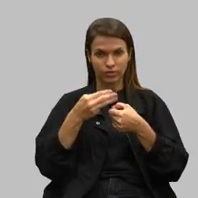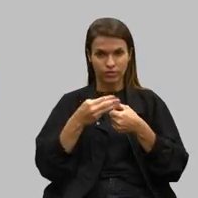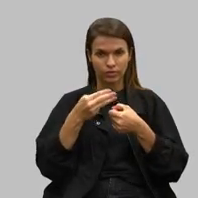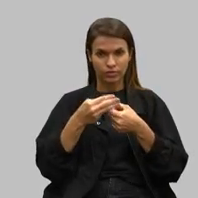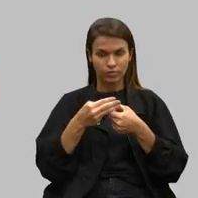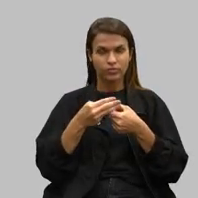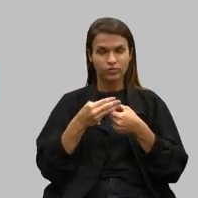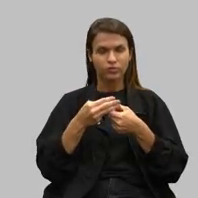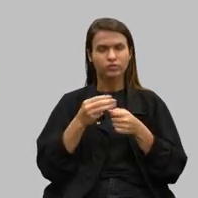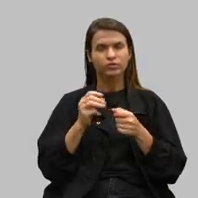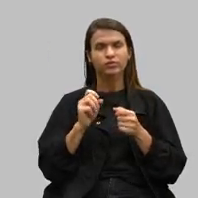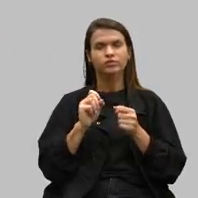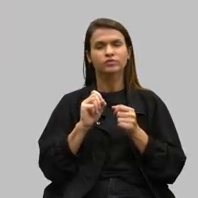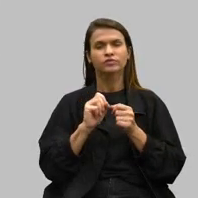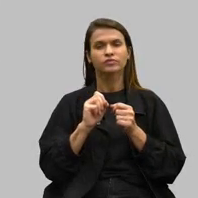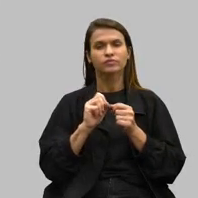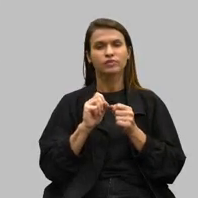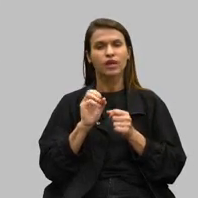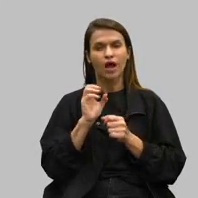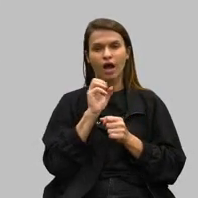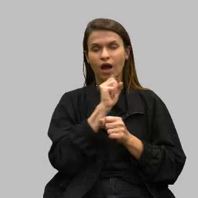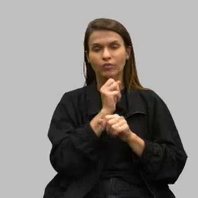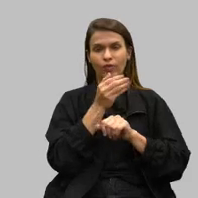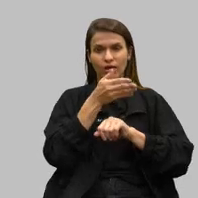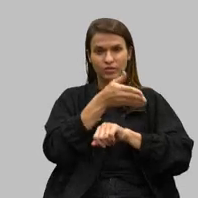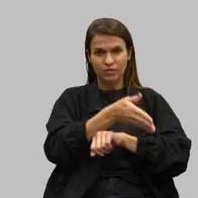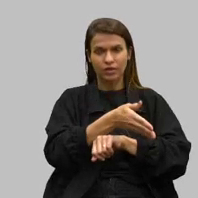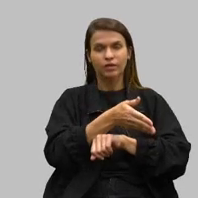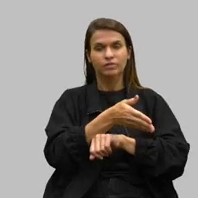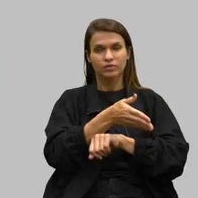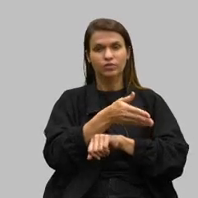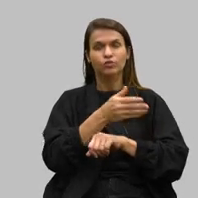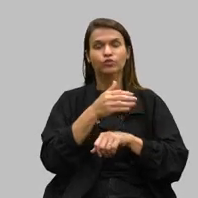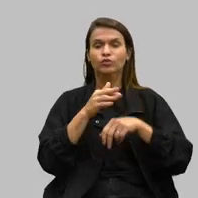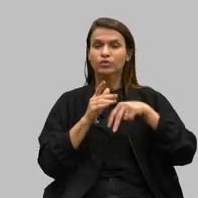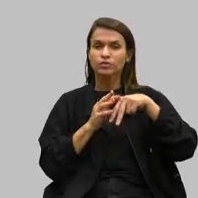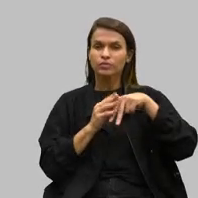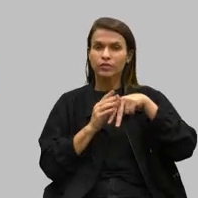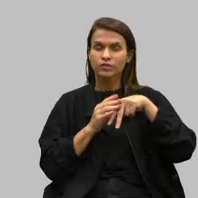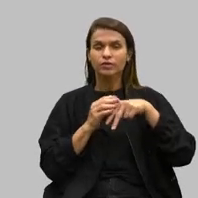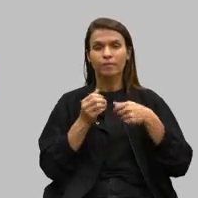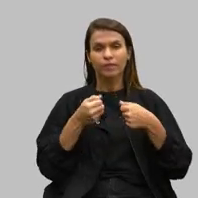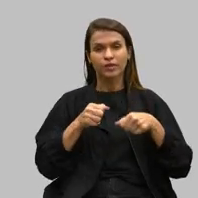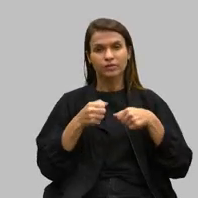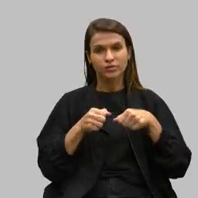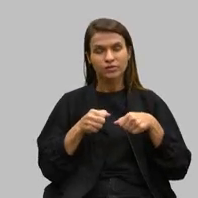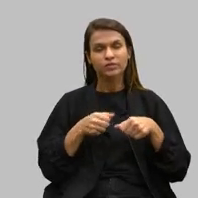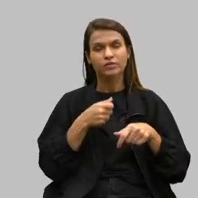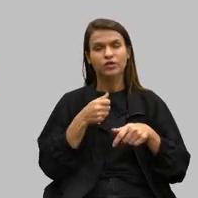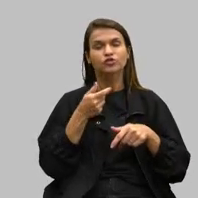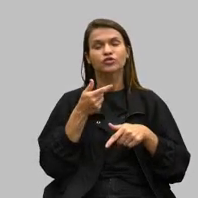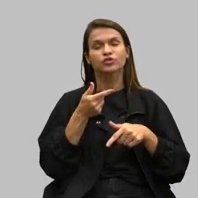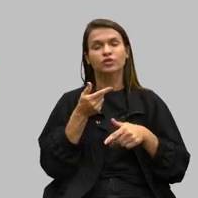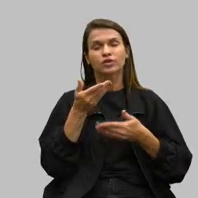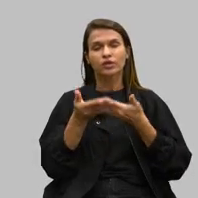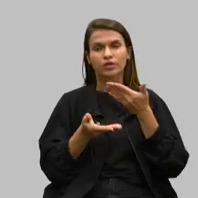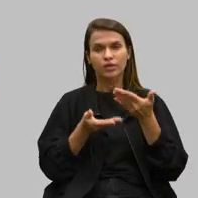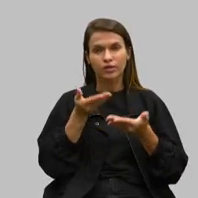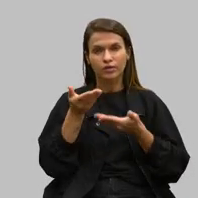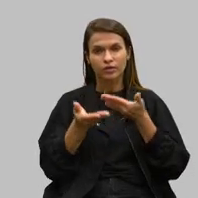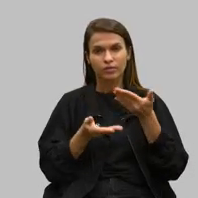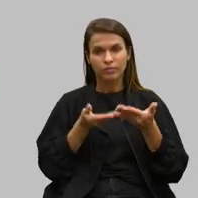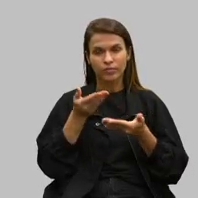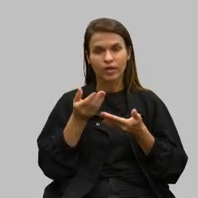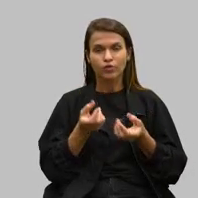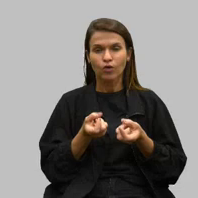tornam mais rápido o acesso dos pacientes que dependem de tratamento oncológico após o diagnóstico.